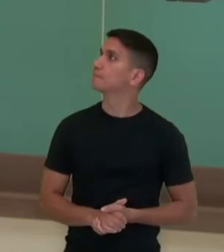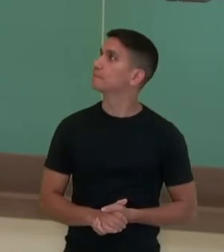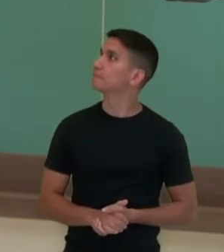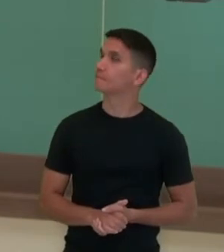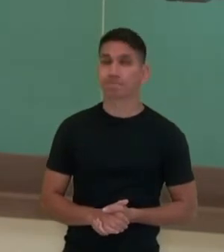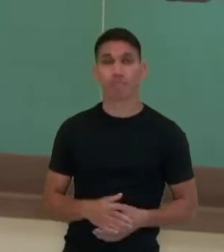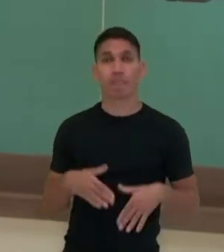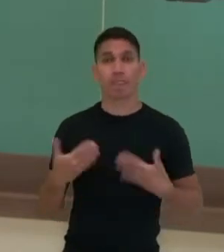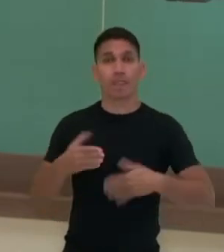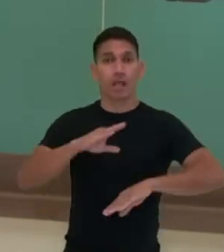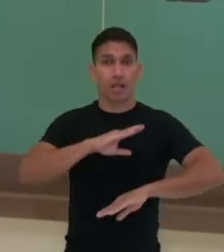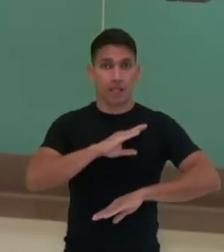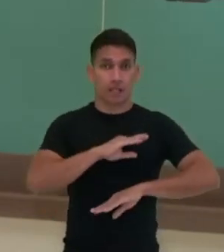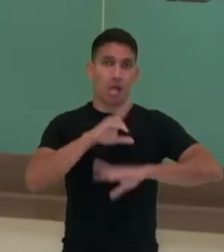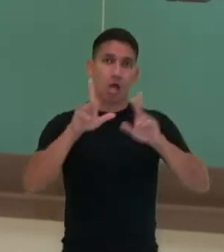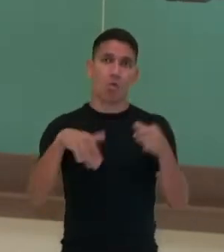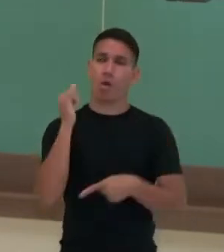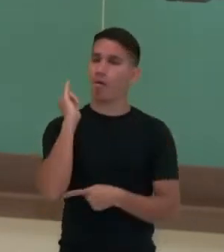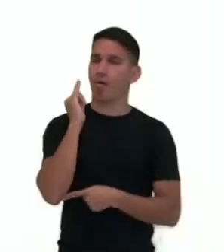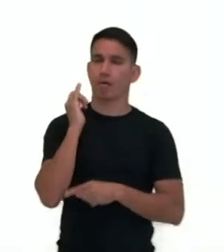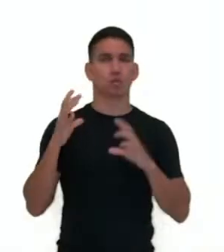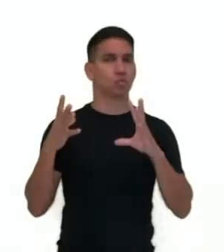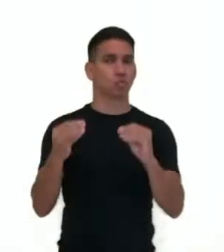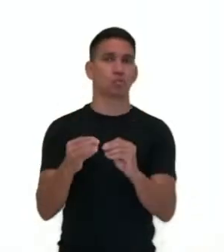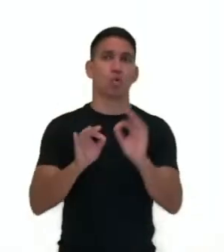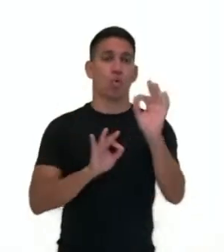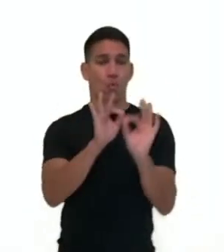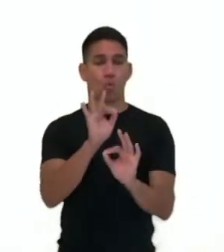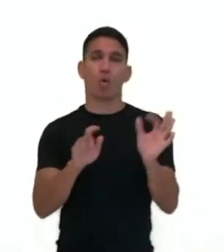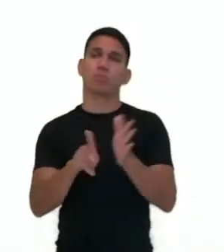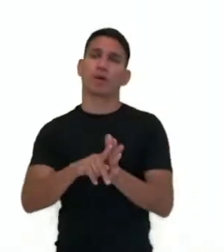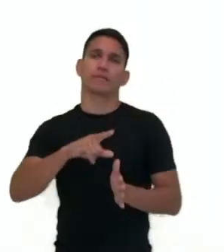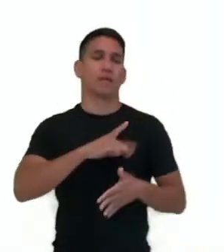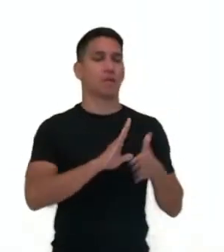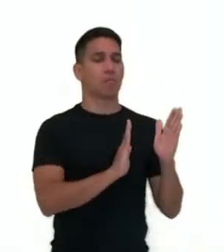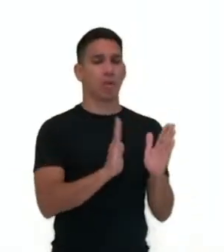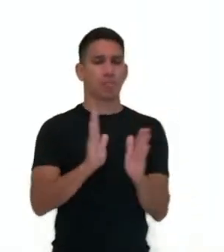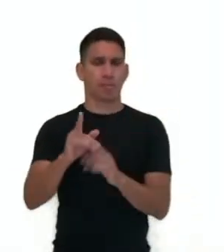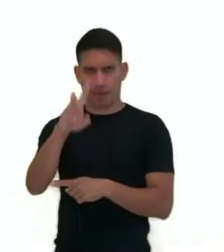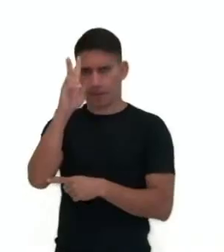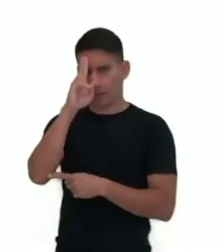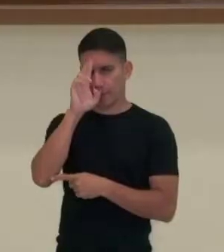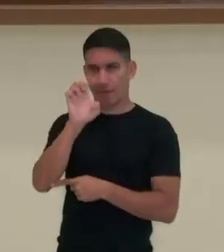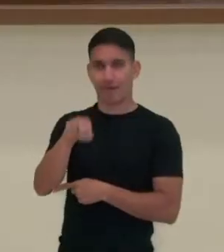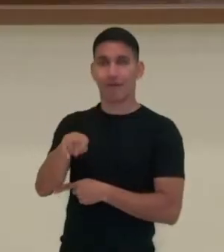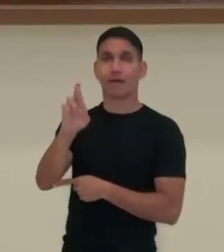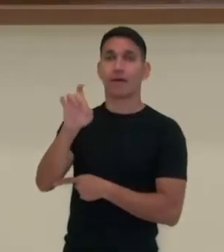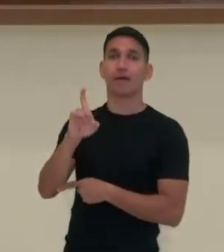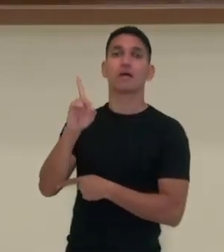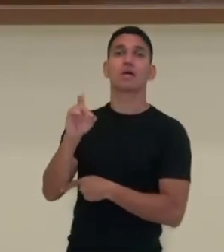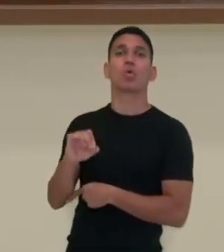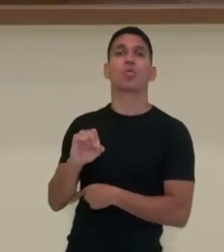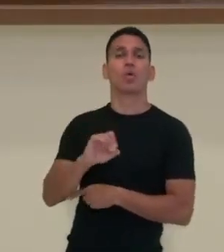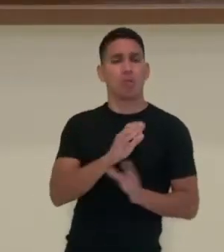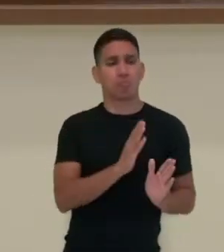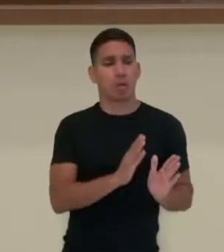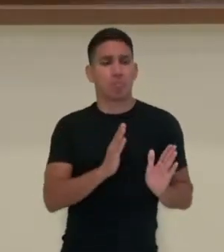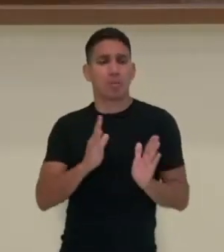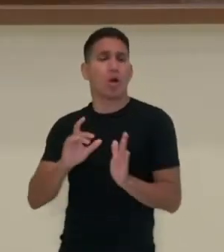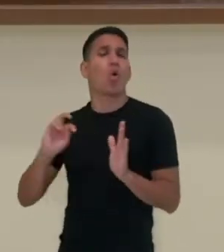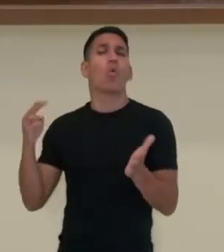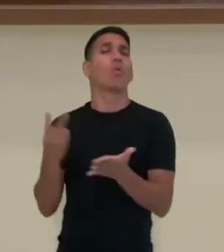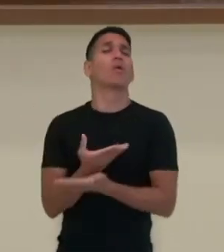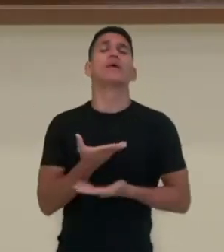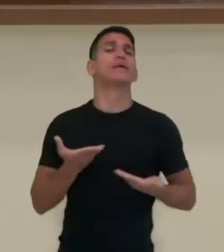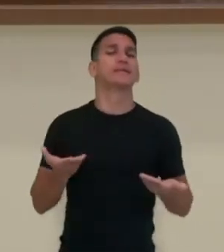E o caos, assim como toda narrativa, ele se organiza em um enredo, né? Vocês lembram o que é o enredo? O que é o enredo?